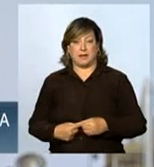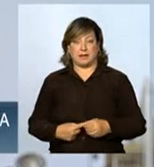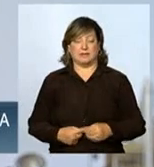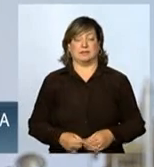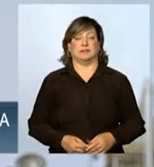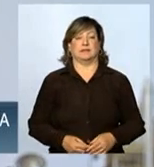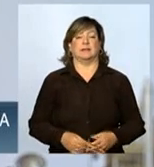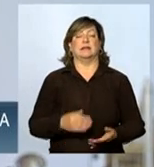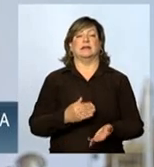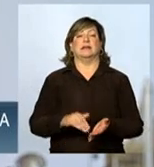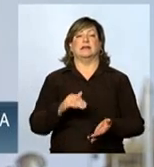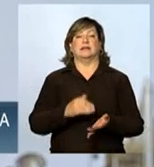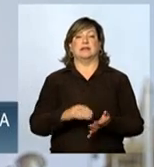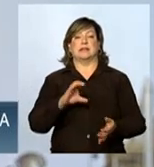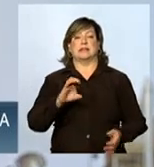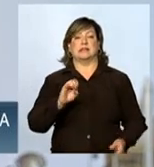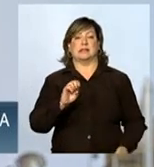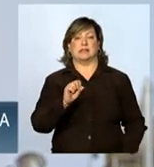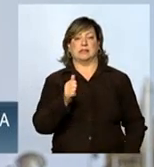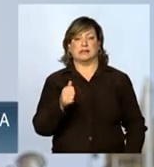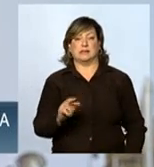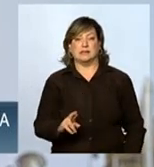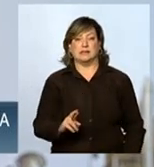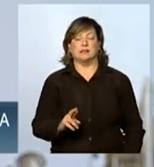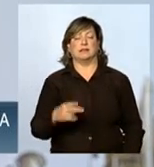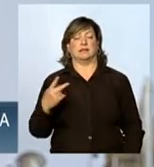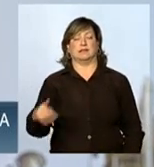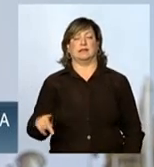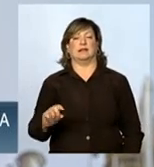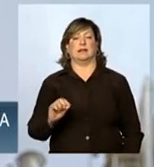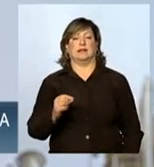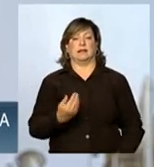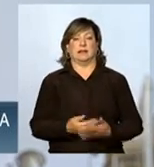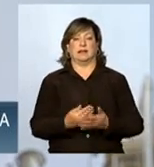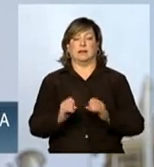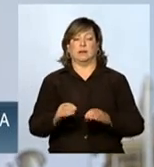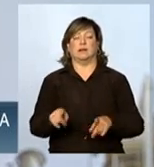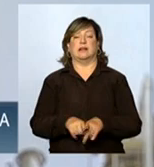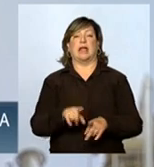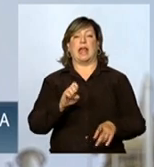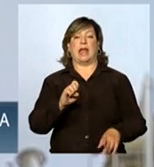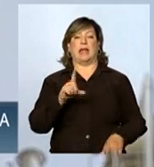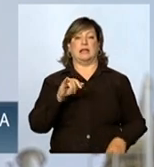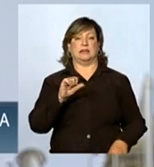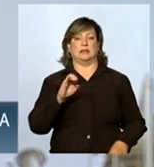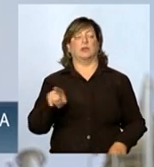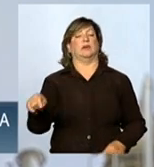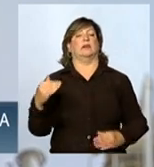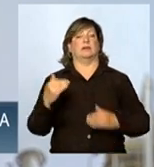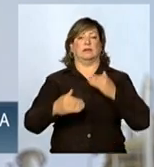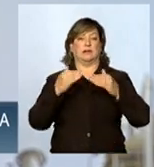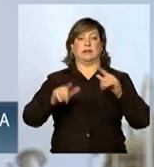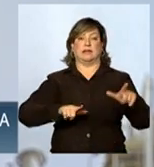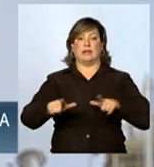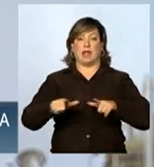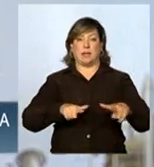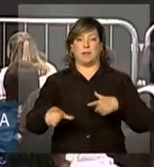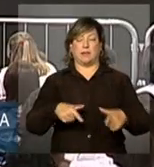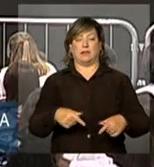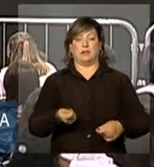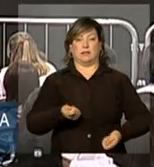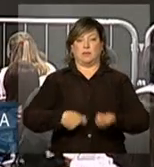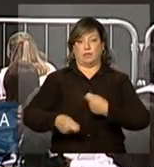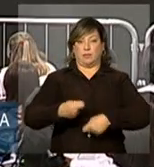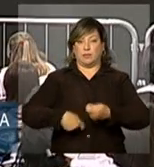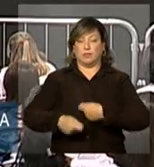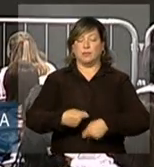o secretário César Calegari, da Educação, Eliseu Gabriel, do Desenvolvimento, Trabalho e